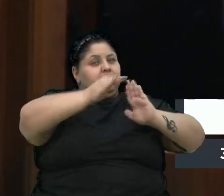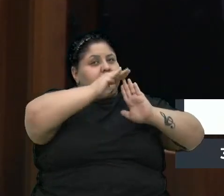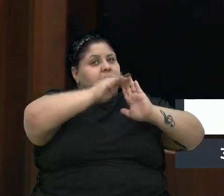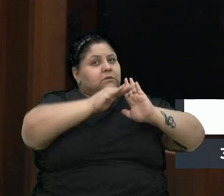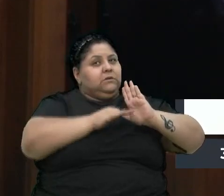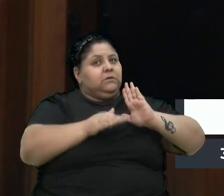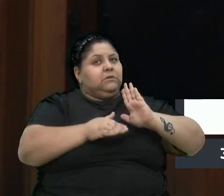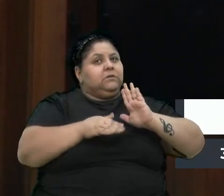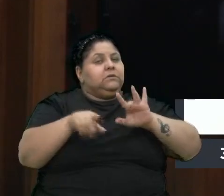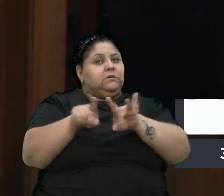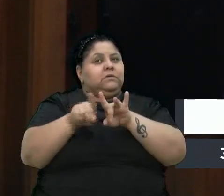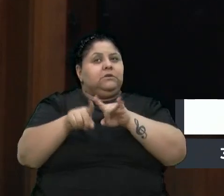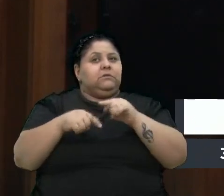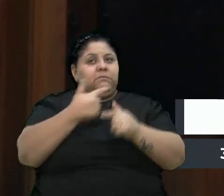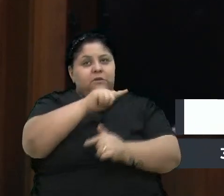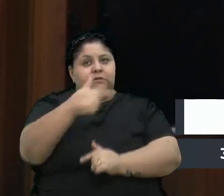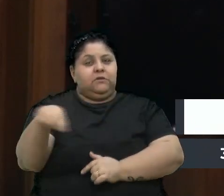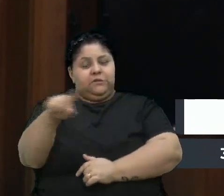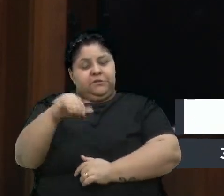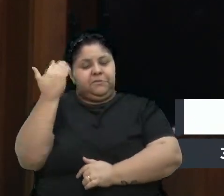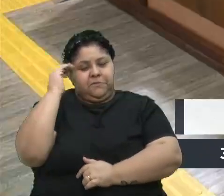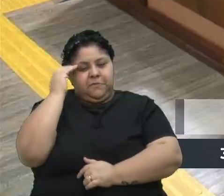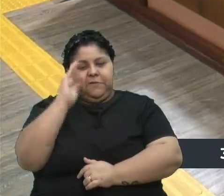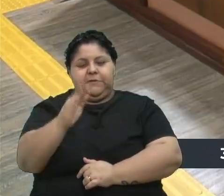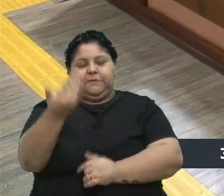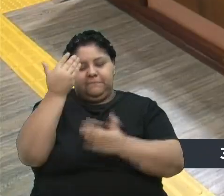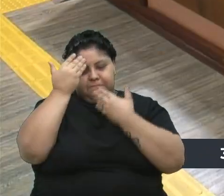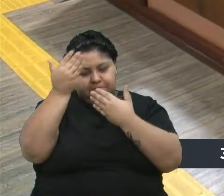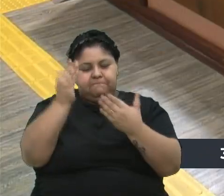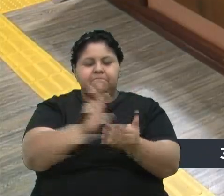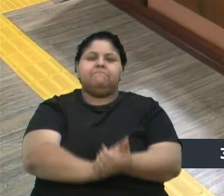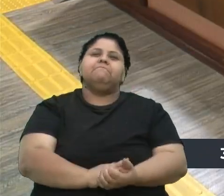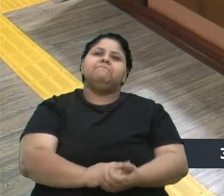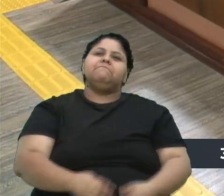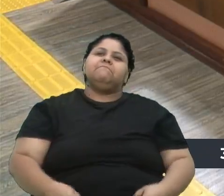talvez outros que a gente não tem nem conhecimento. Muito obrigado. Obrigado. Próximo no grande